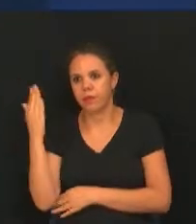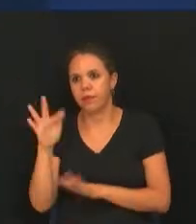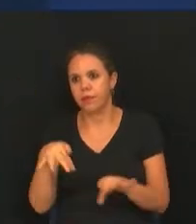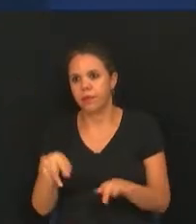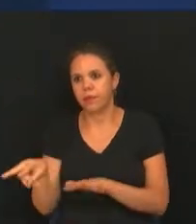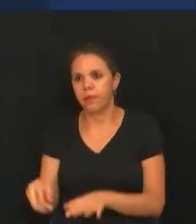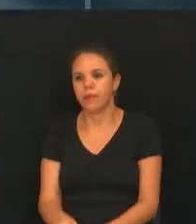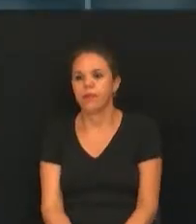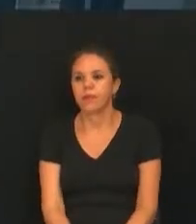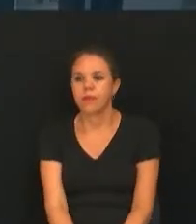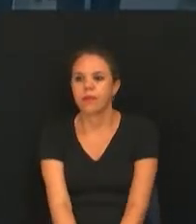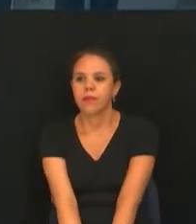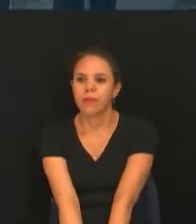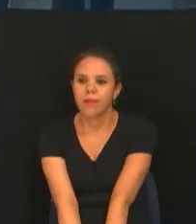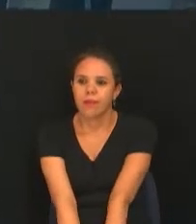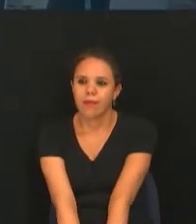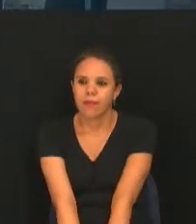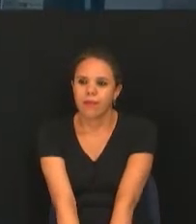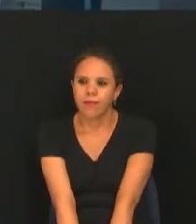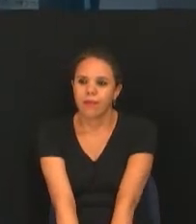semana.